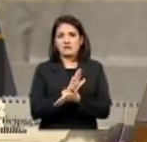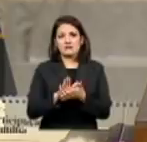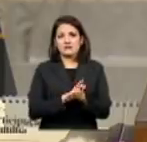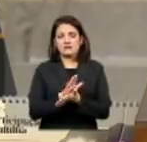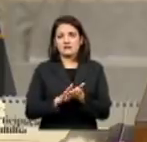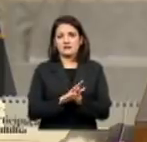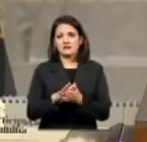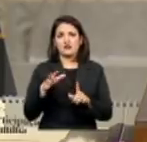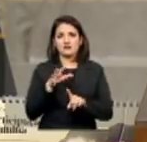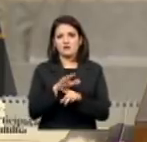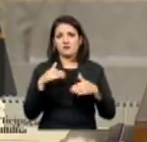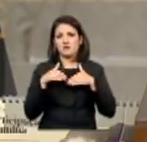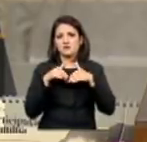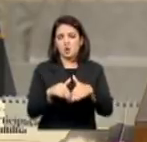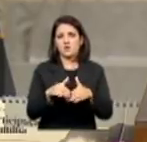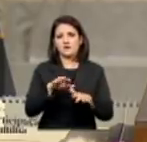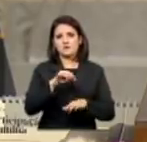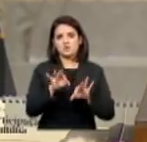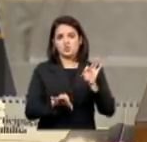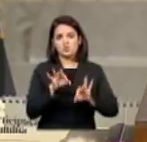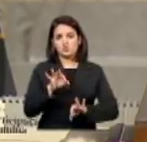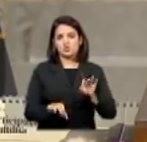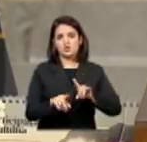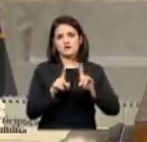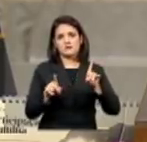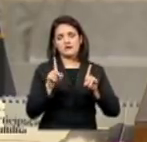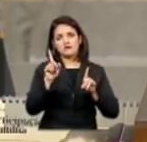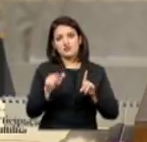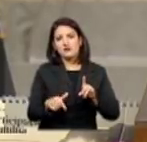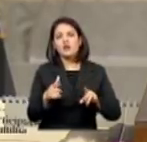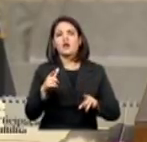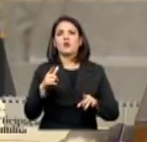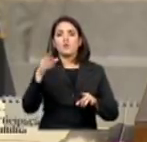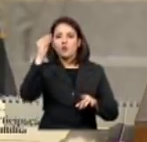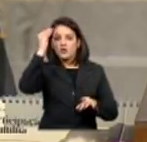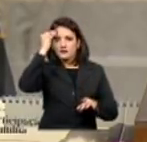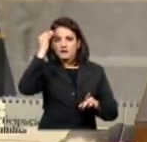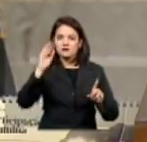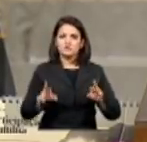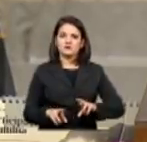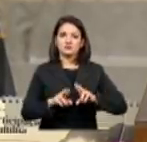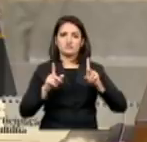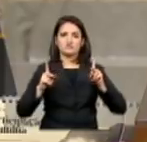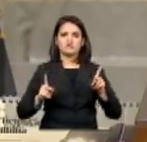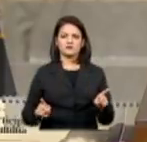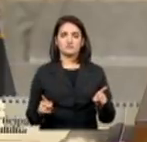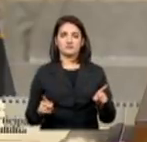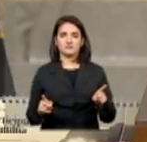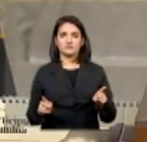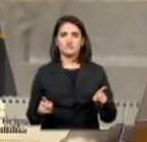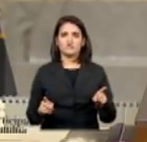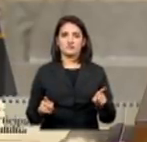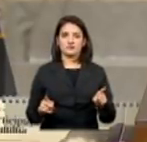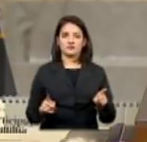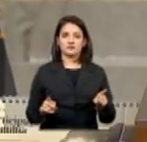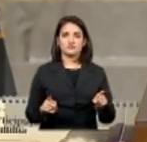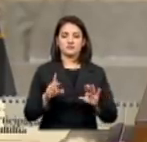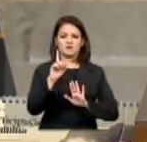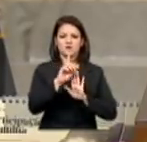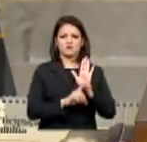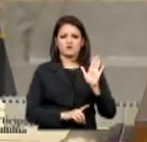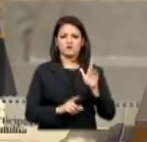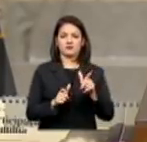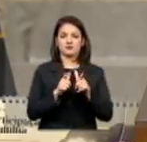juiz equivale a conferir uma interpretação artificial da tasmânia e pouco realística ao direito de ampla